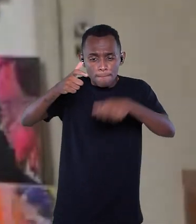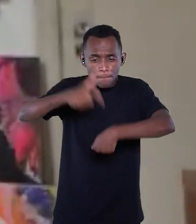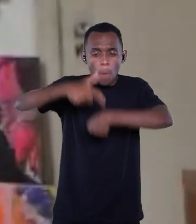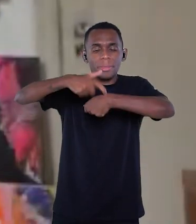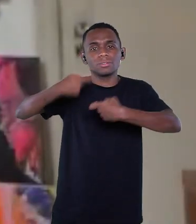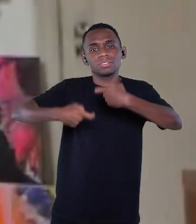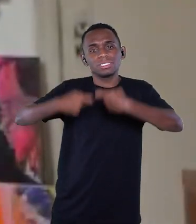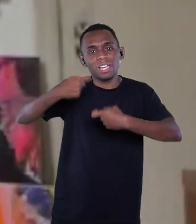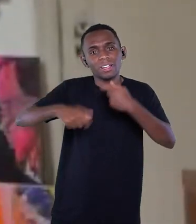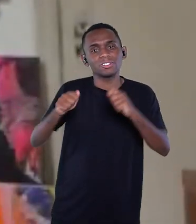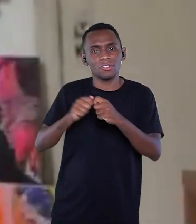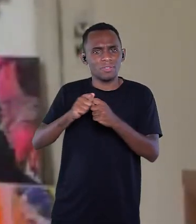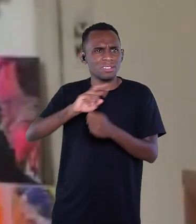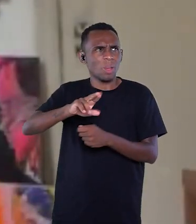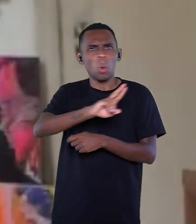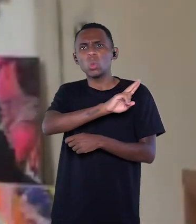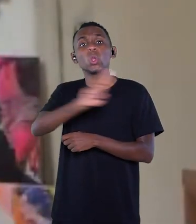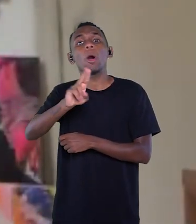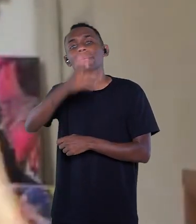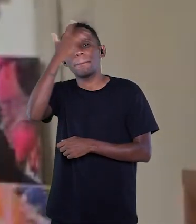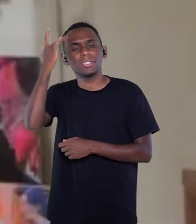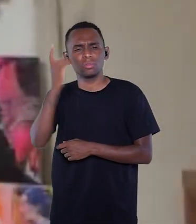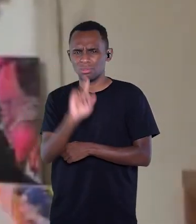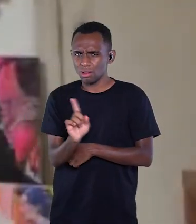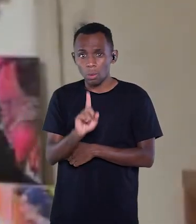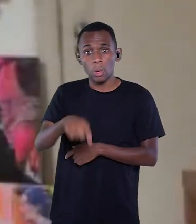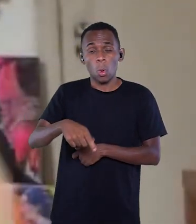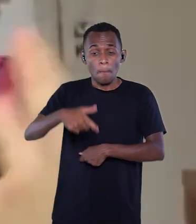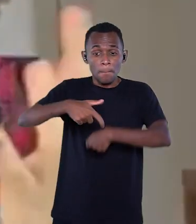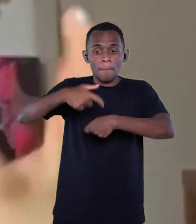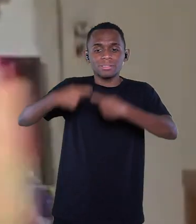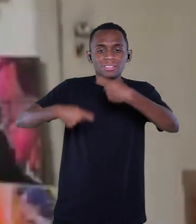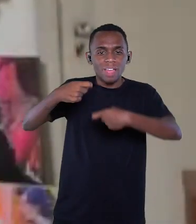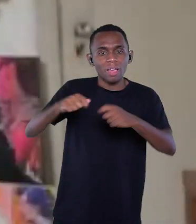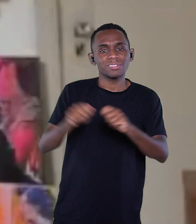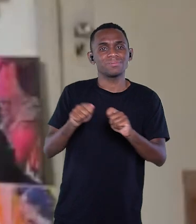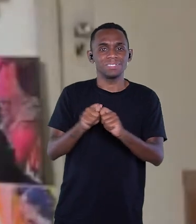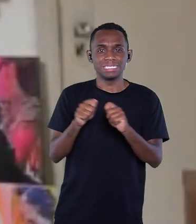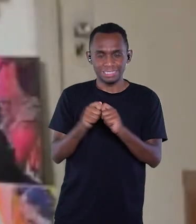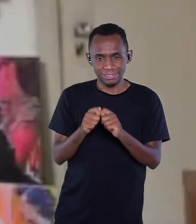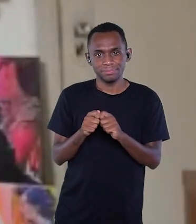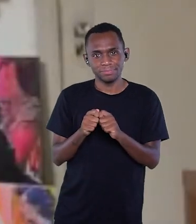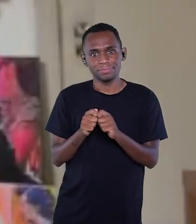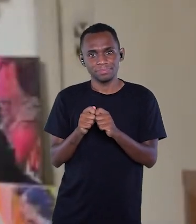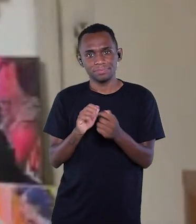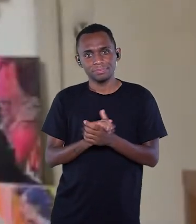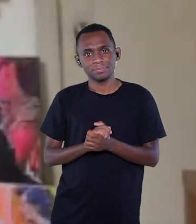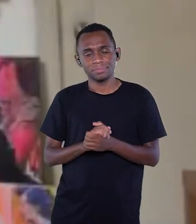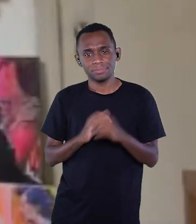o nome das pessoas que faziam isso, sabe? Que eram mais tríbades,